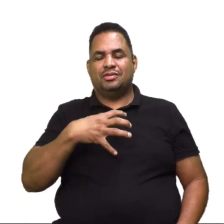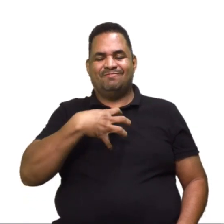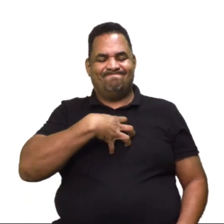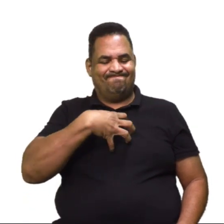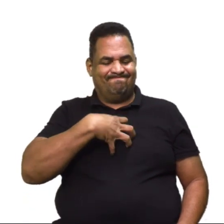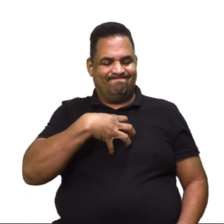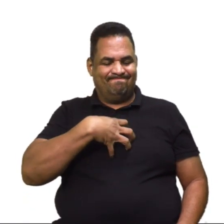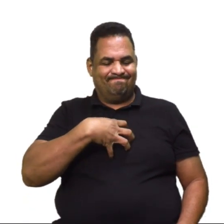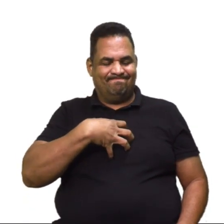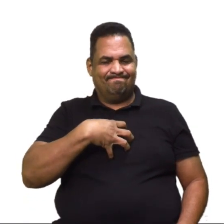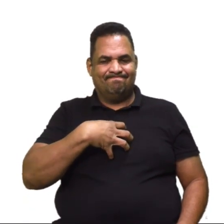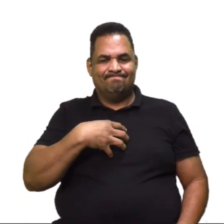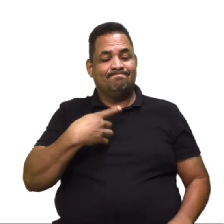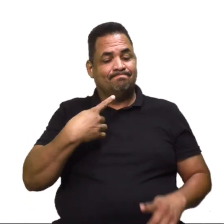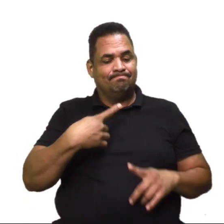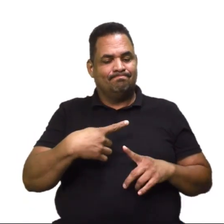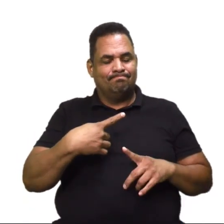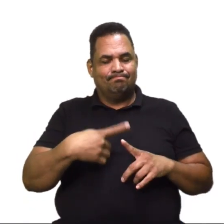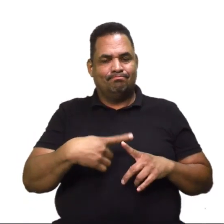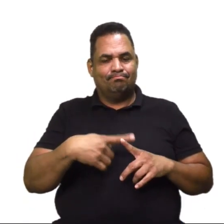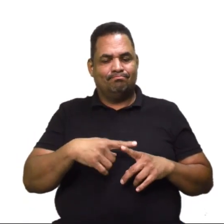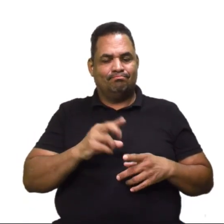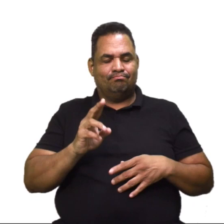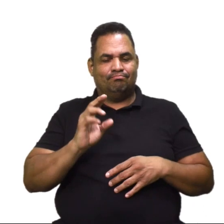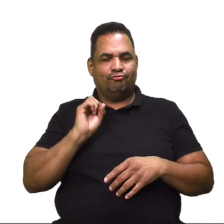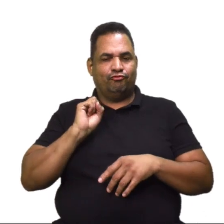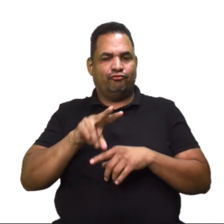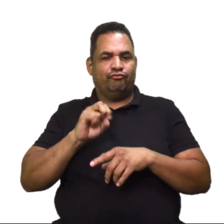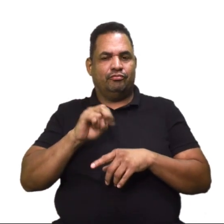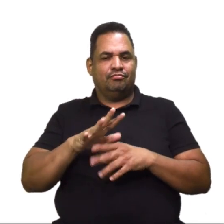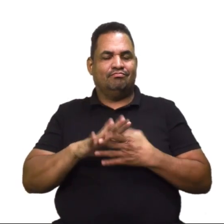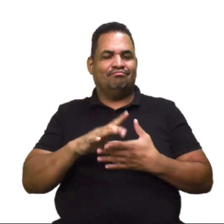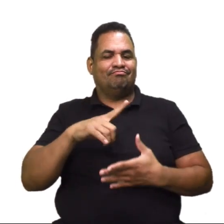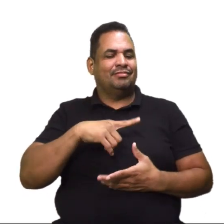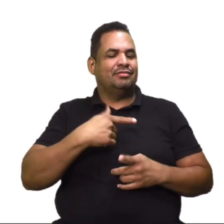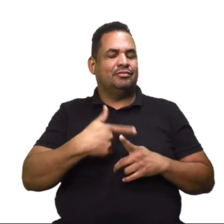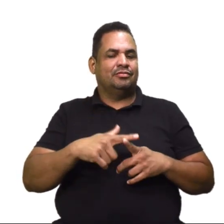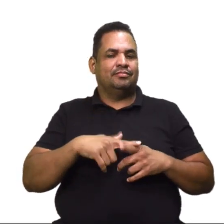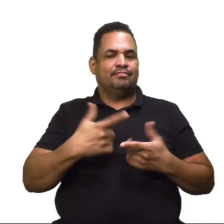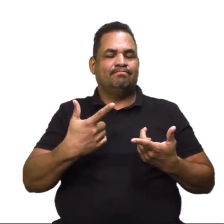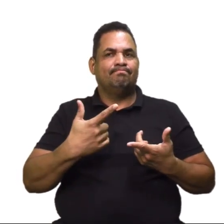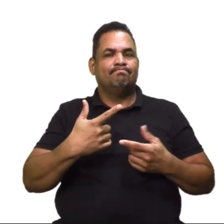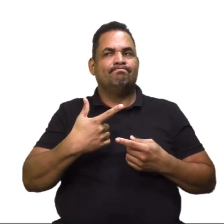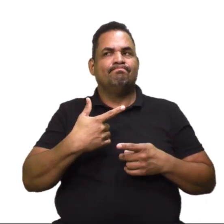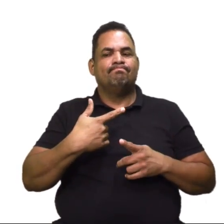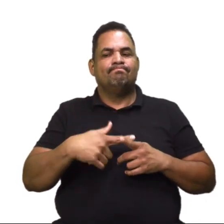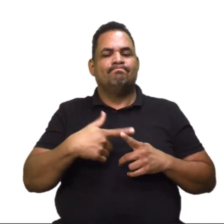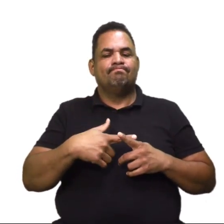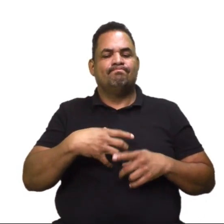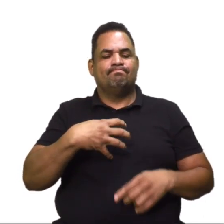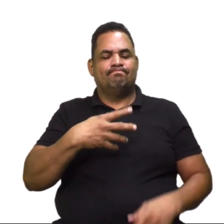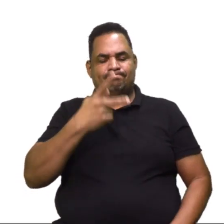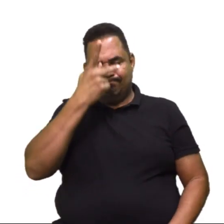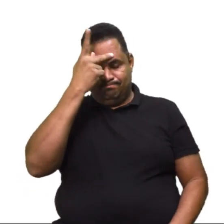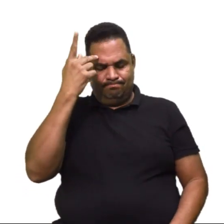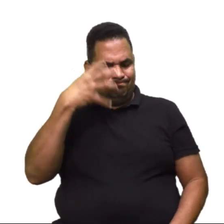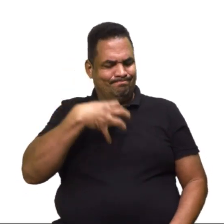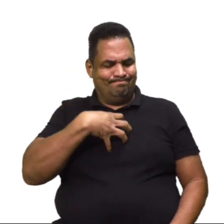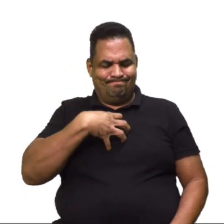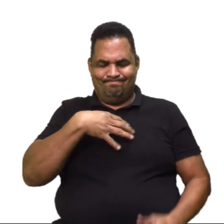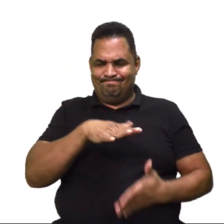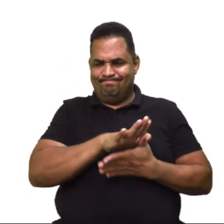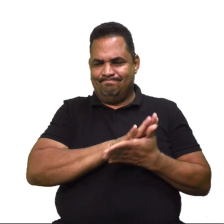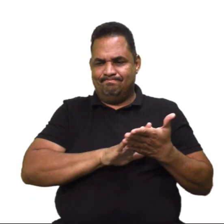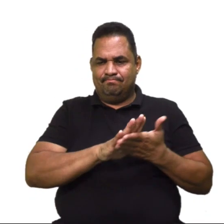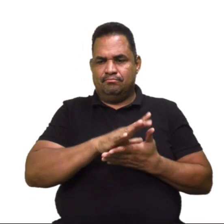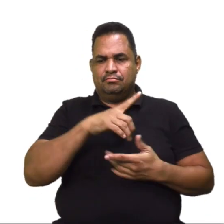normalmente provocadas por vírus, normalmente. E aí isso complica a situação, porque a pessoa não está sentindo nada, e aí se ela já tem